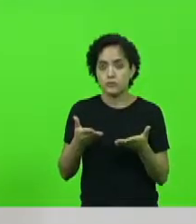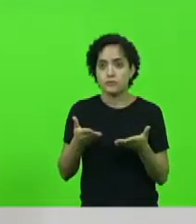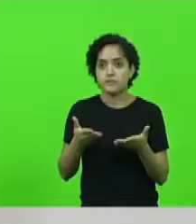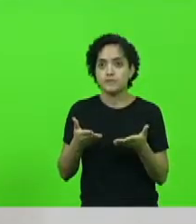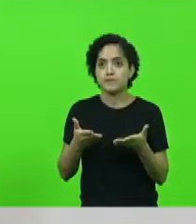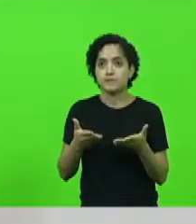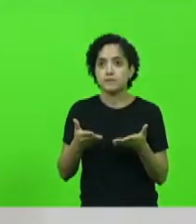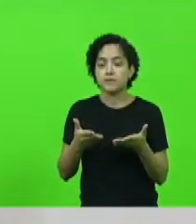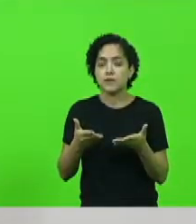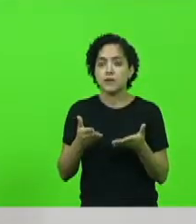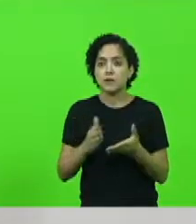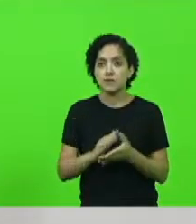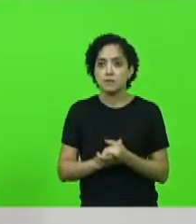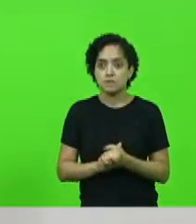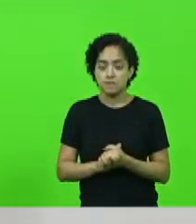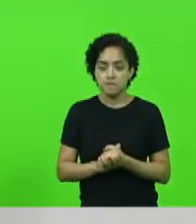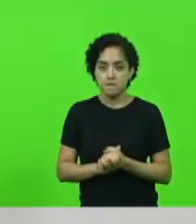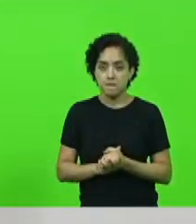o nosso não.